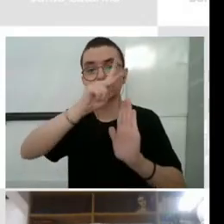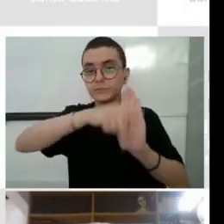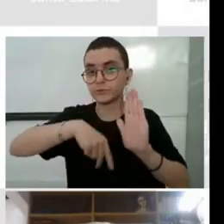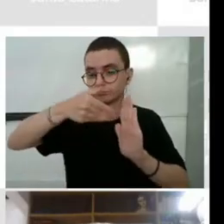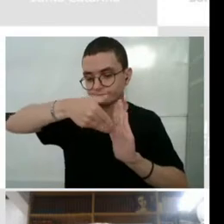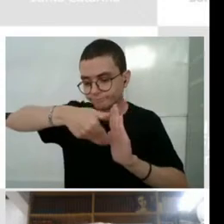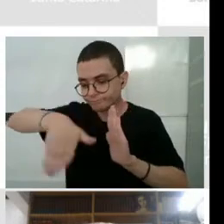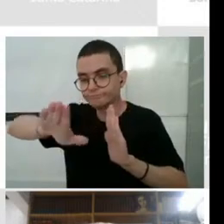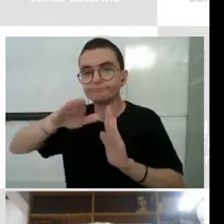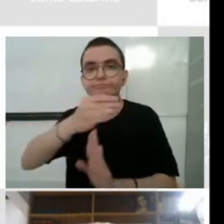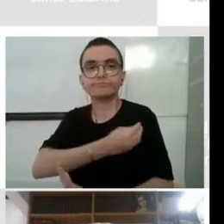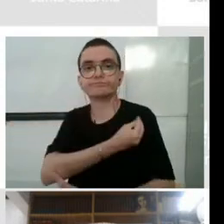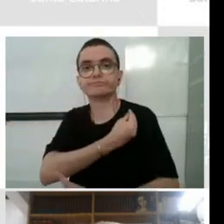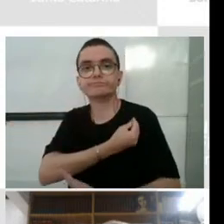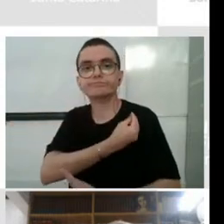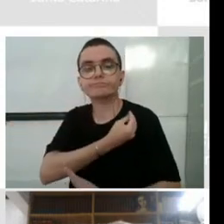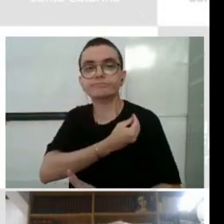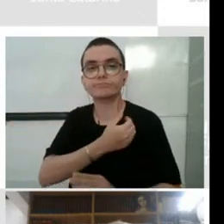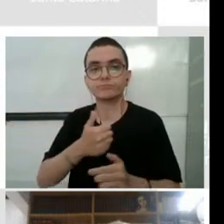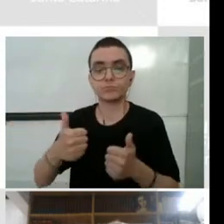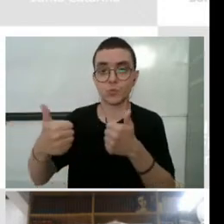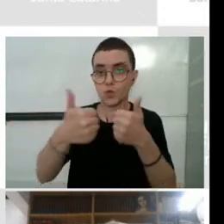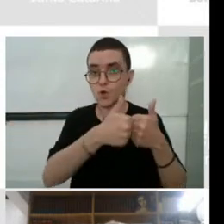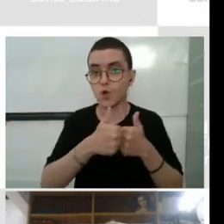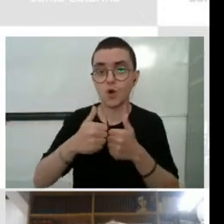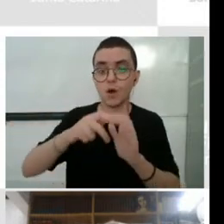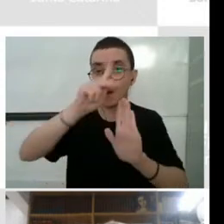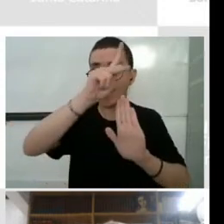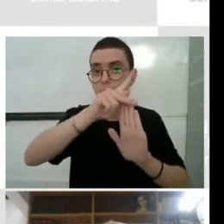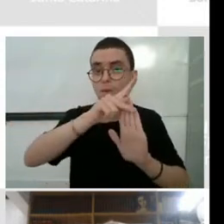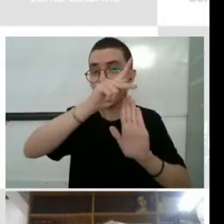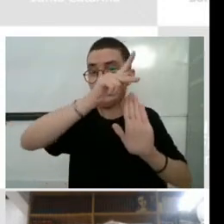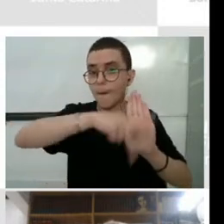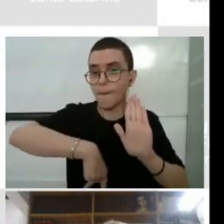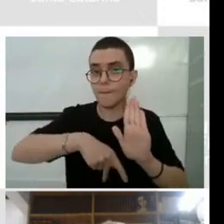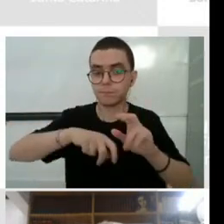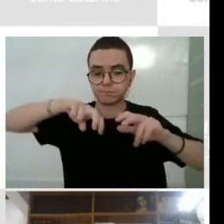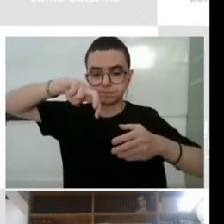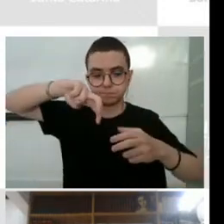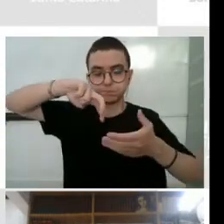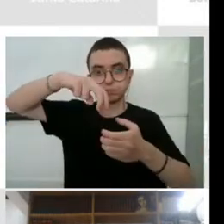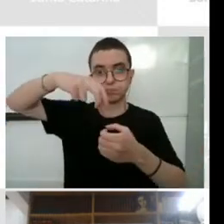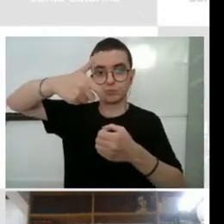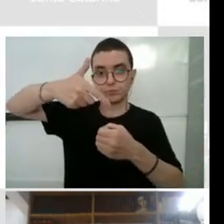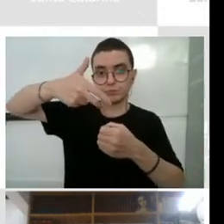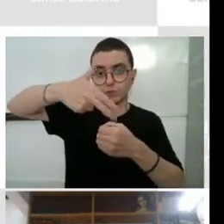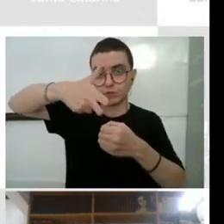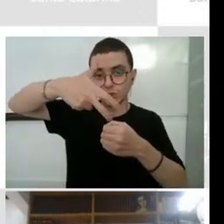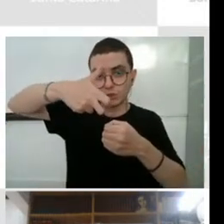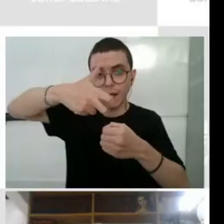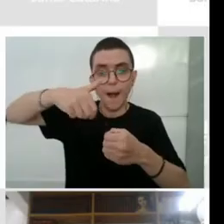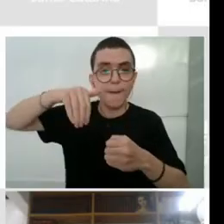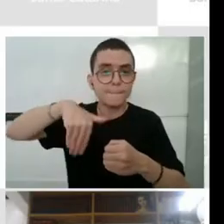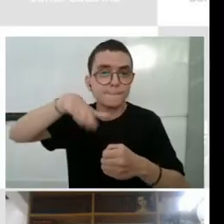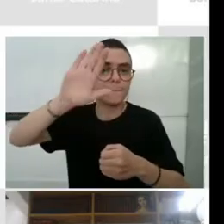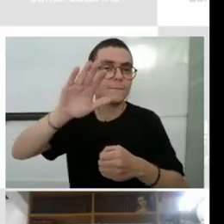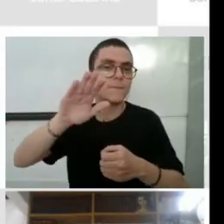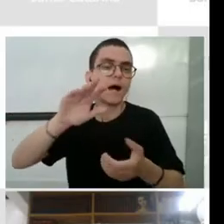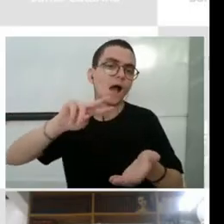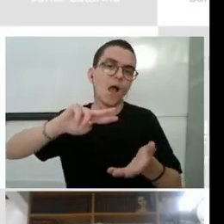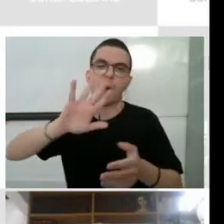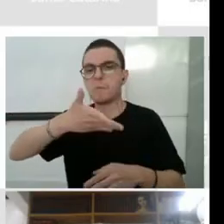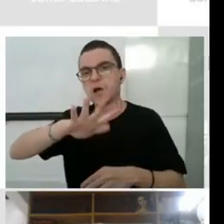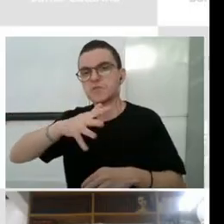desse projeto, do conjunto dos projetos de exploração, nós teríamos alguma coisa maior, do tipo de 8 bilhões de